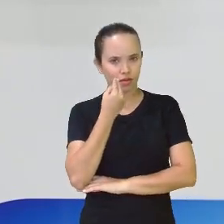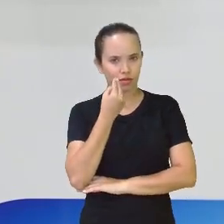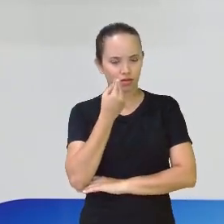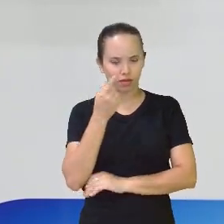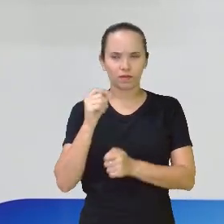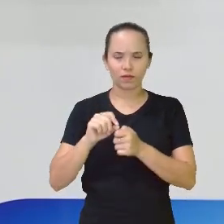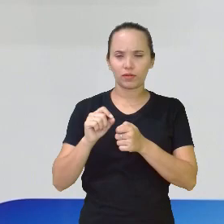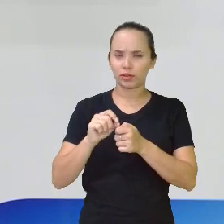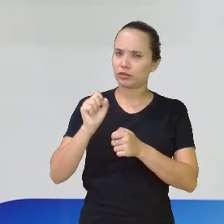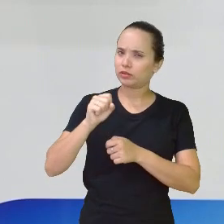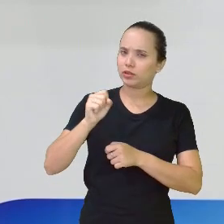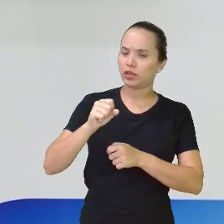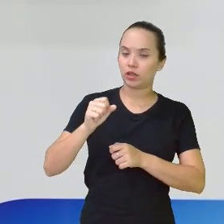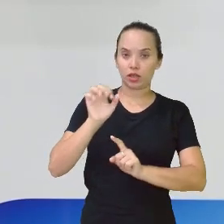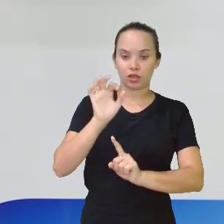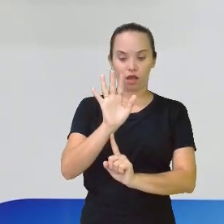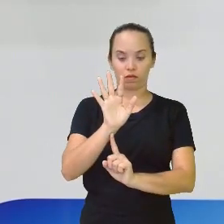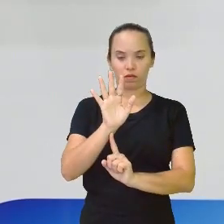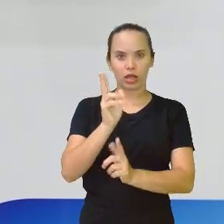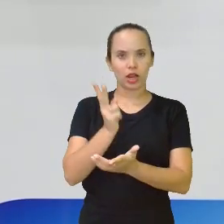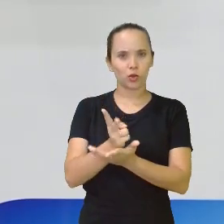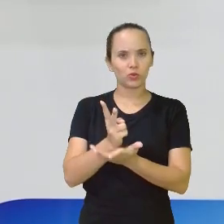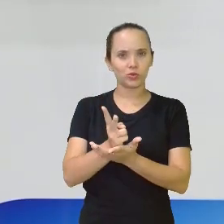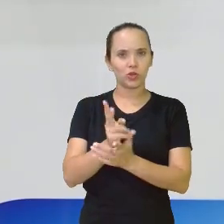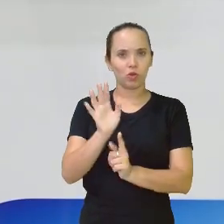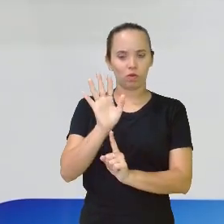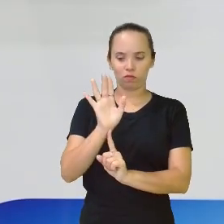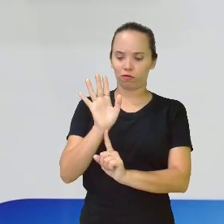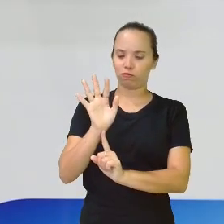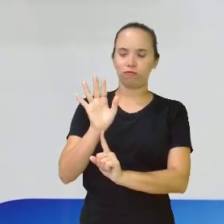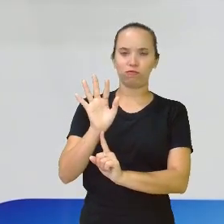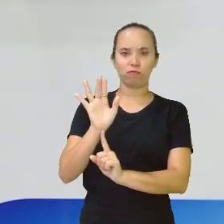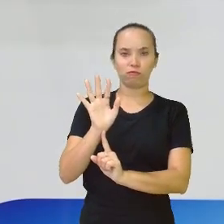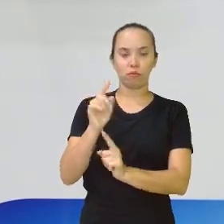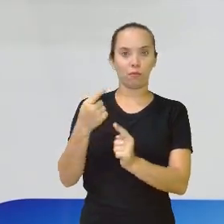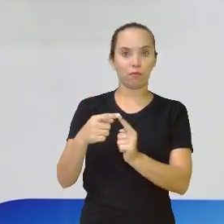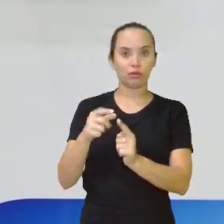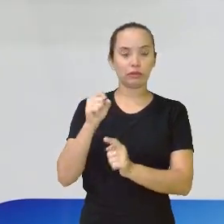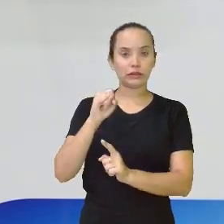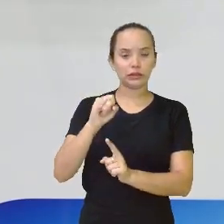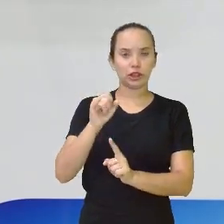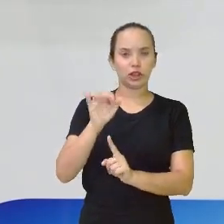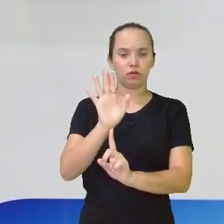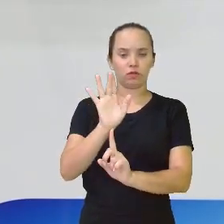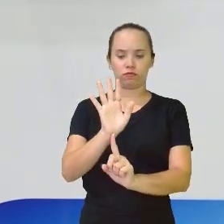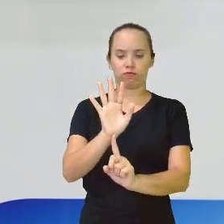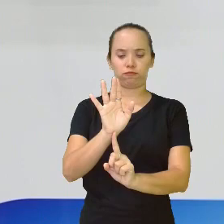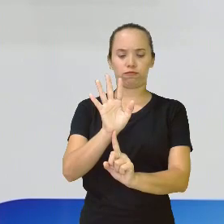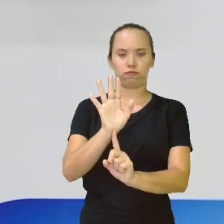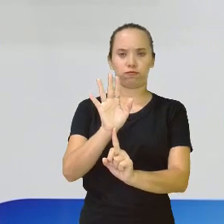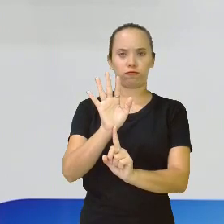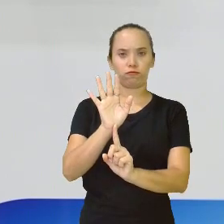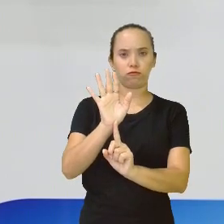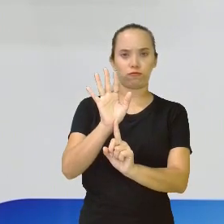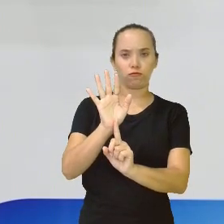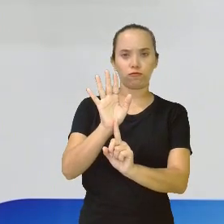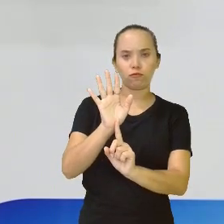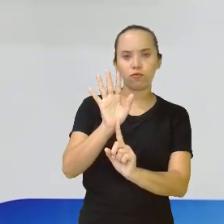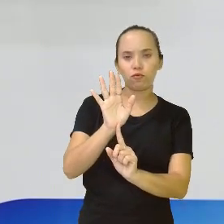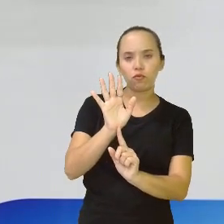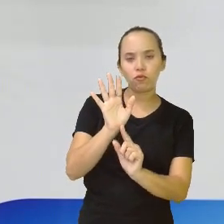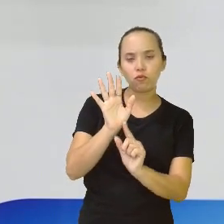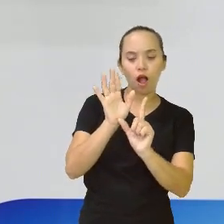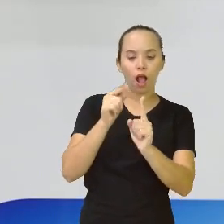permaneça acesa. Por exemplo, se eu tirar o copo e deixar lá, ela vai derretendo, ela vai ficar acesa lá um bom tempo,